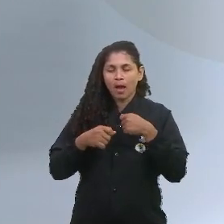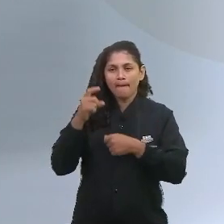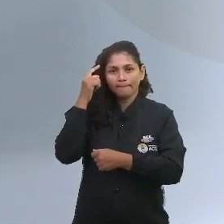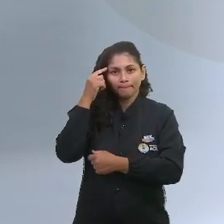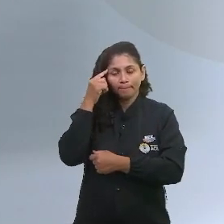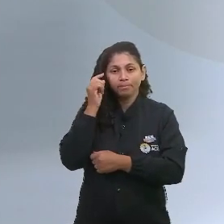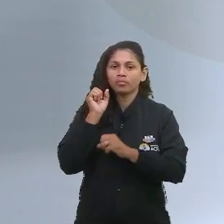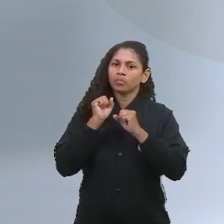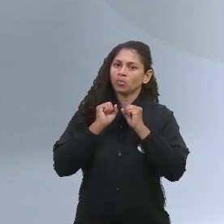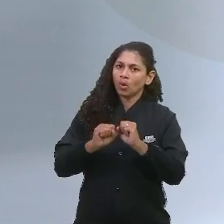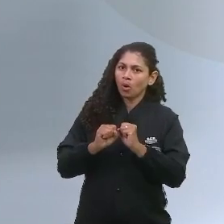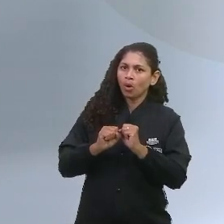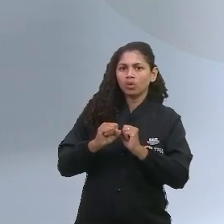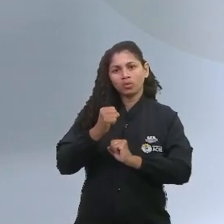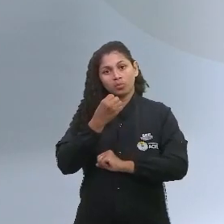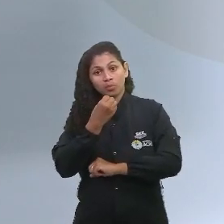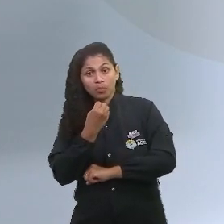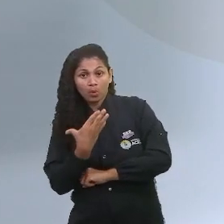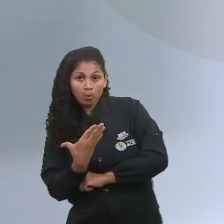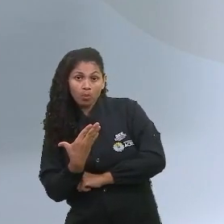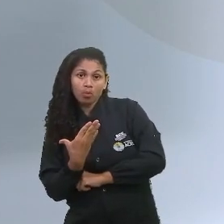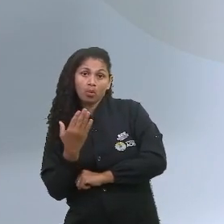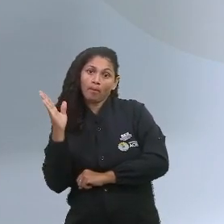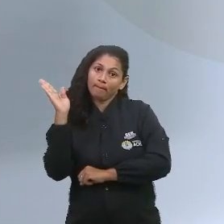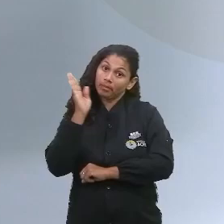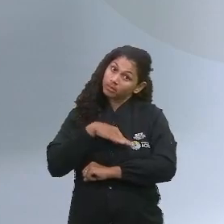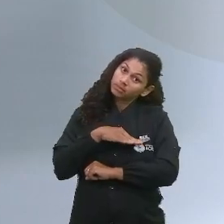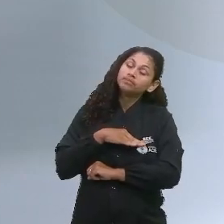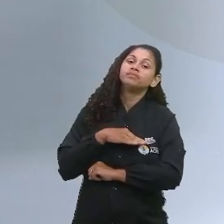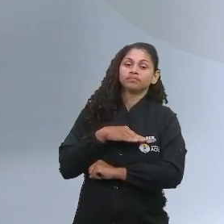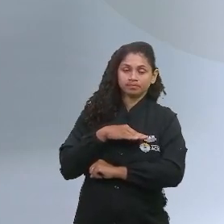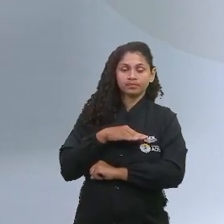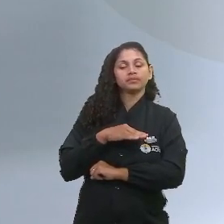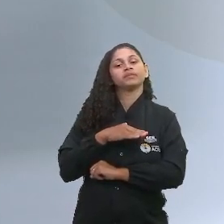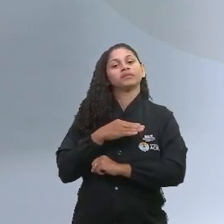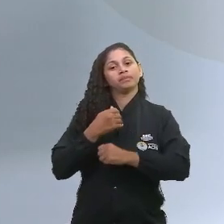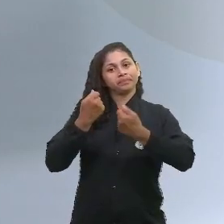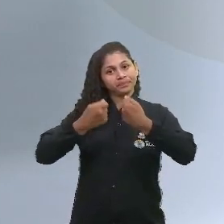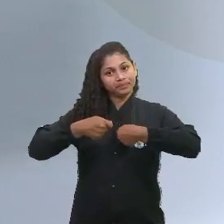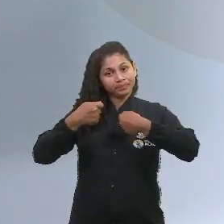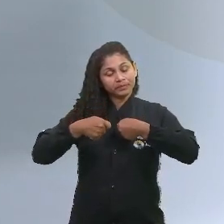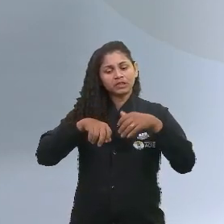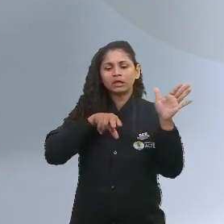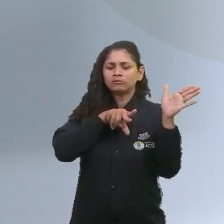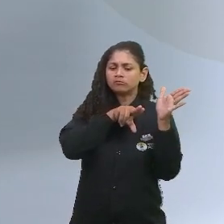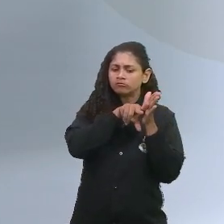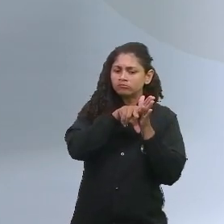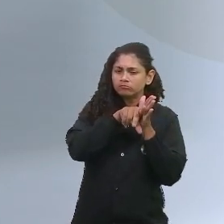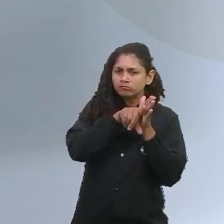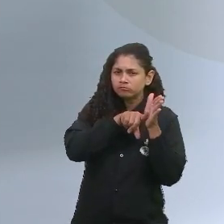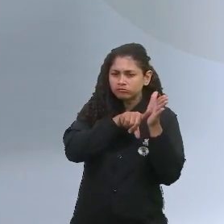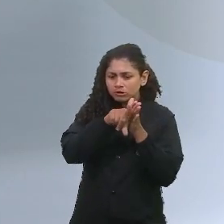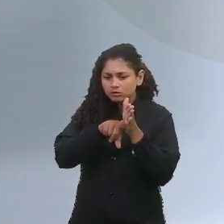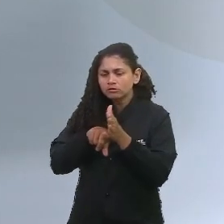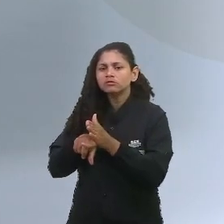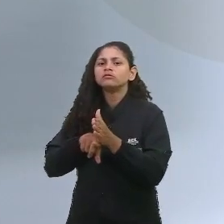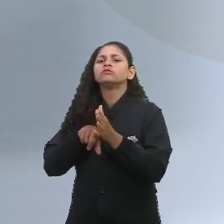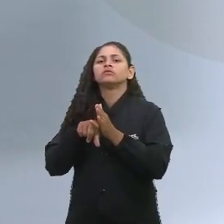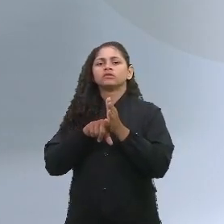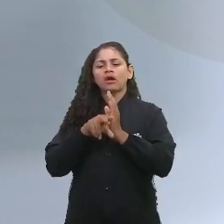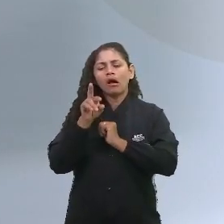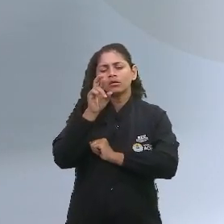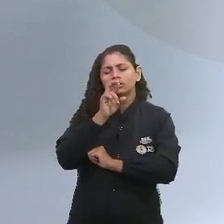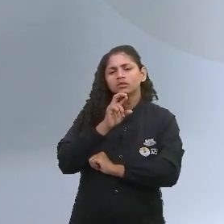Agora, nesse primeiro princípio, a gente deve avaliar quando aquilo que é bom vai